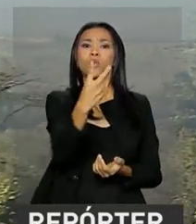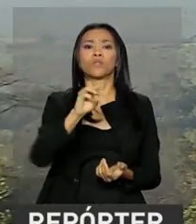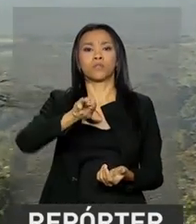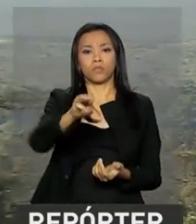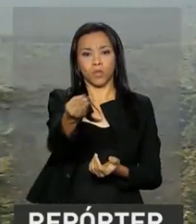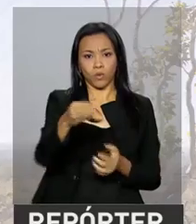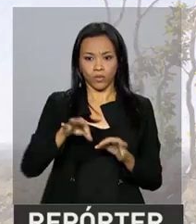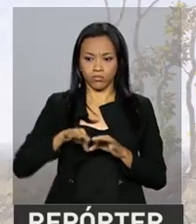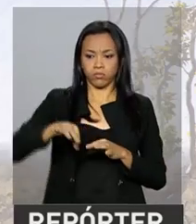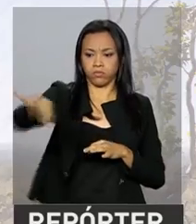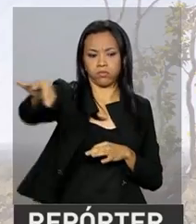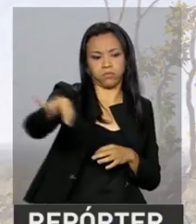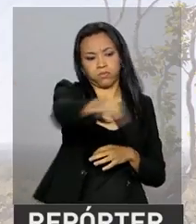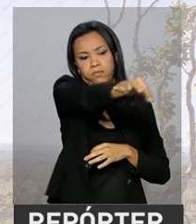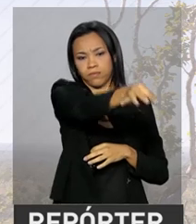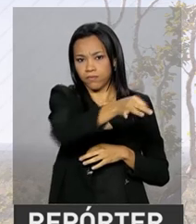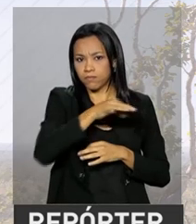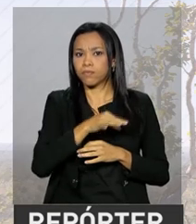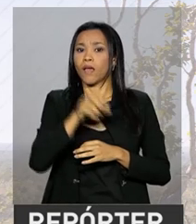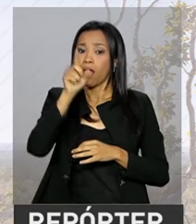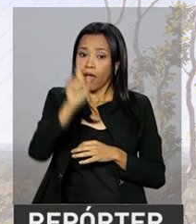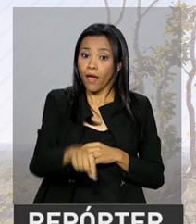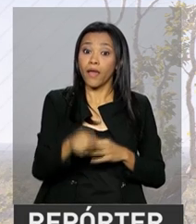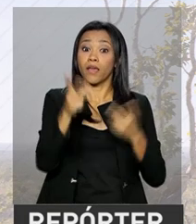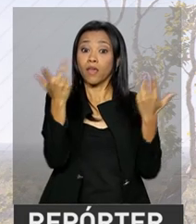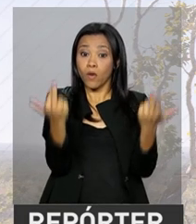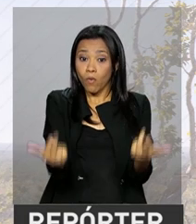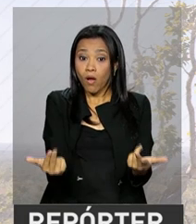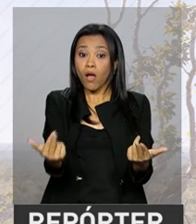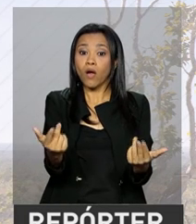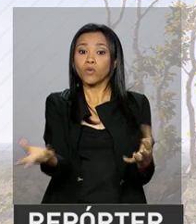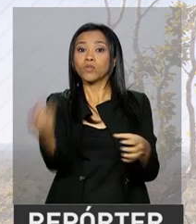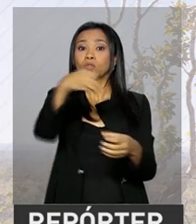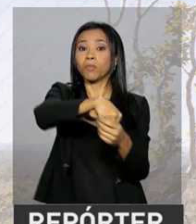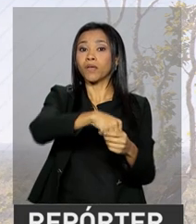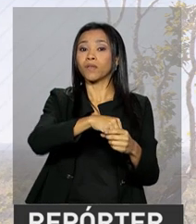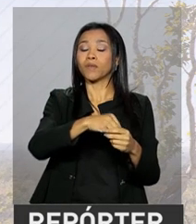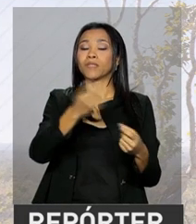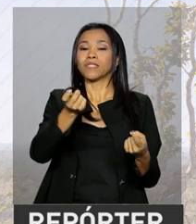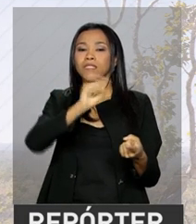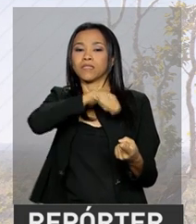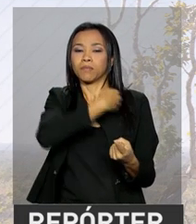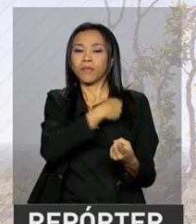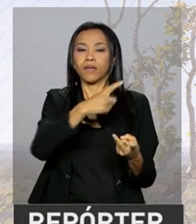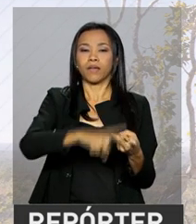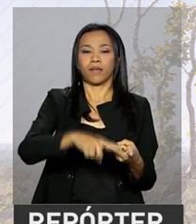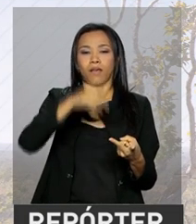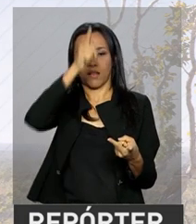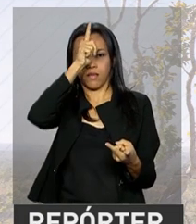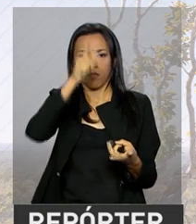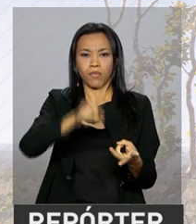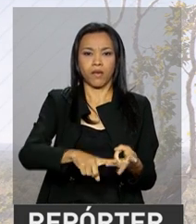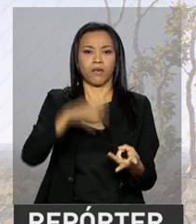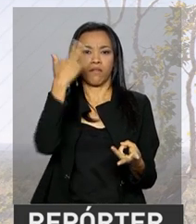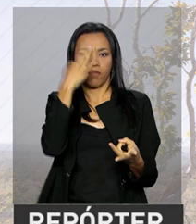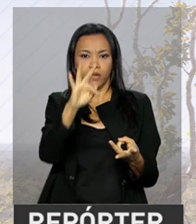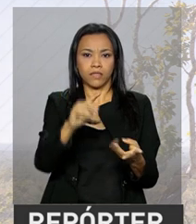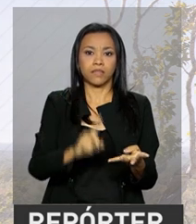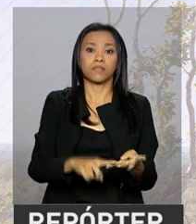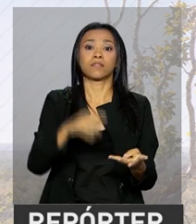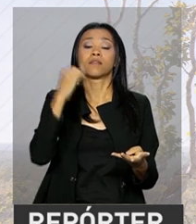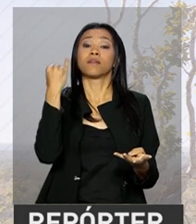kmet qu território equivalente à soma dos espaços da Espanha Alemanha França Inglaterra e